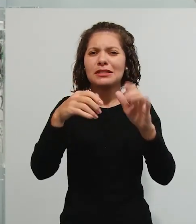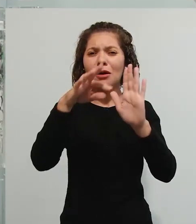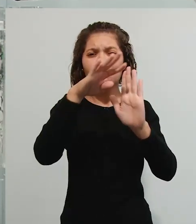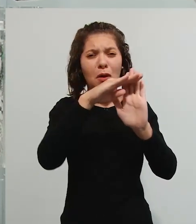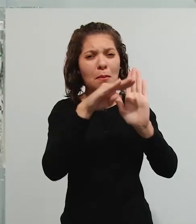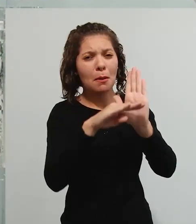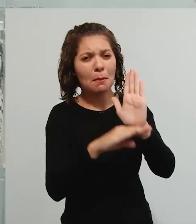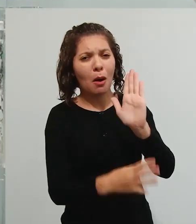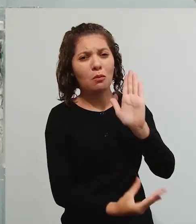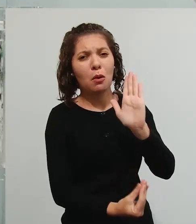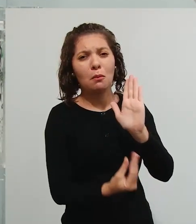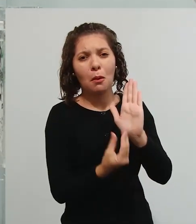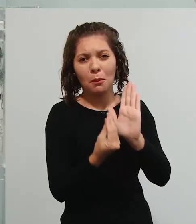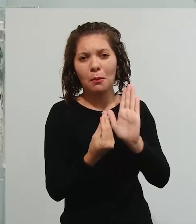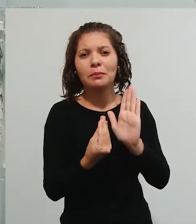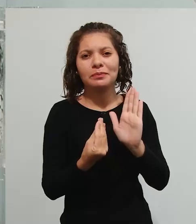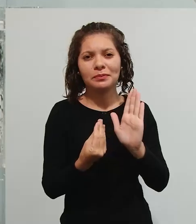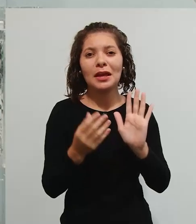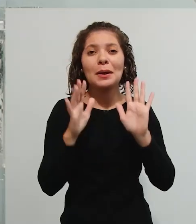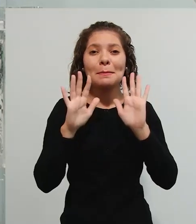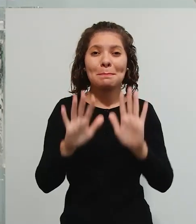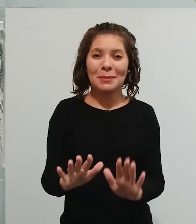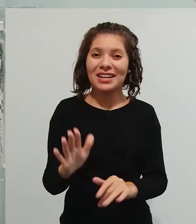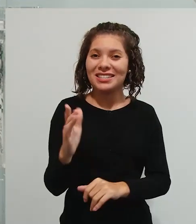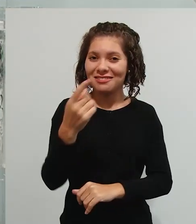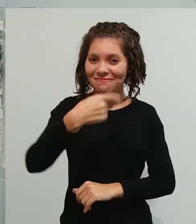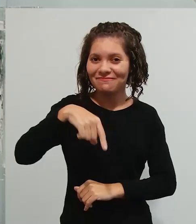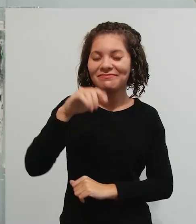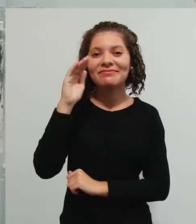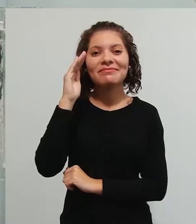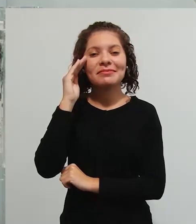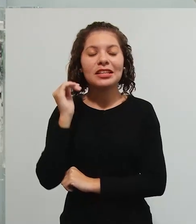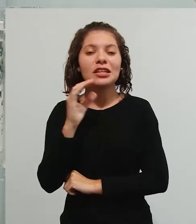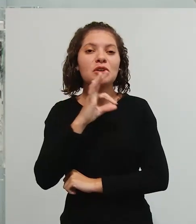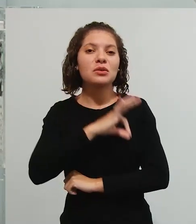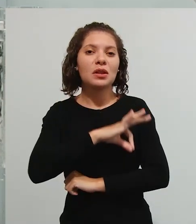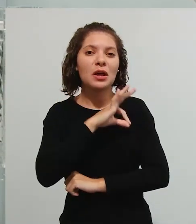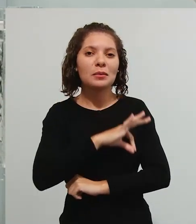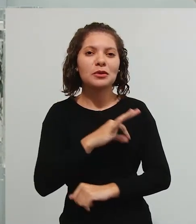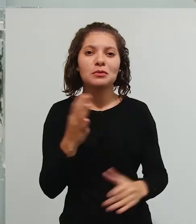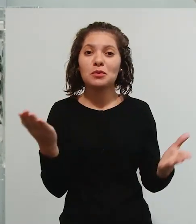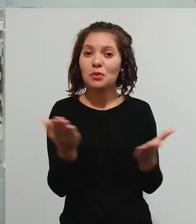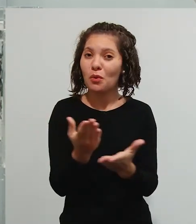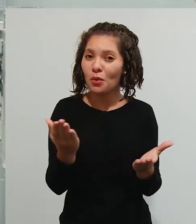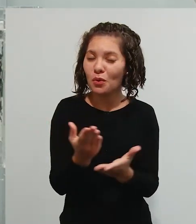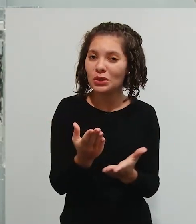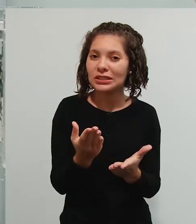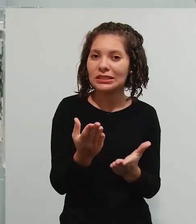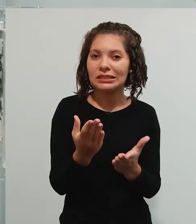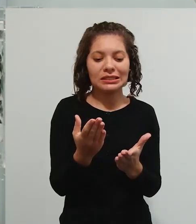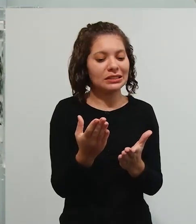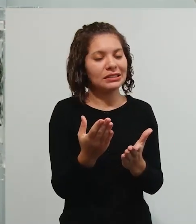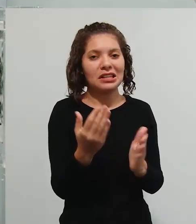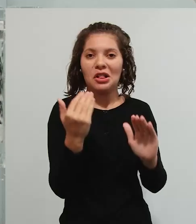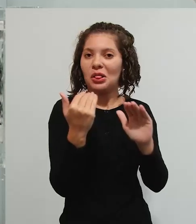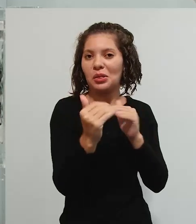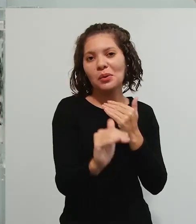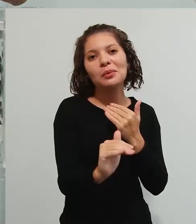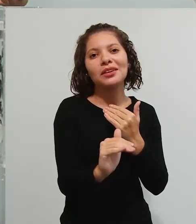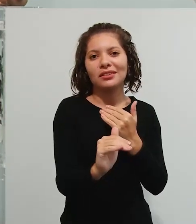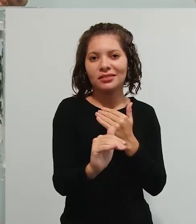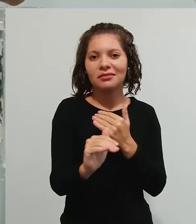caso de desemprego involuntário. Se o cidadão ou cidadã voluntariamente não quer trabalhar, daí ele não vai